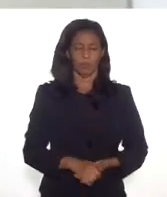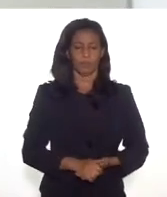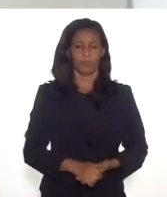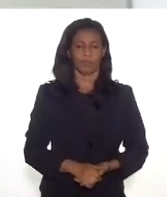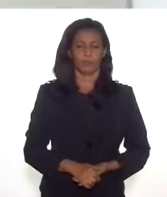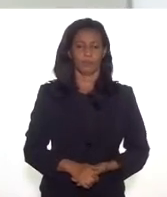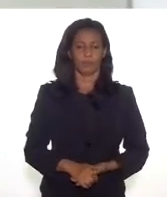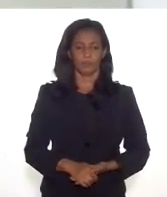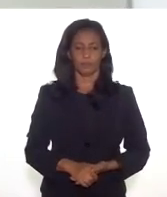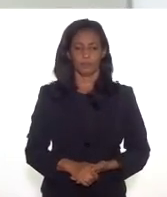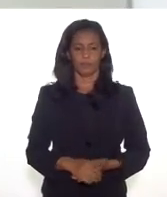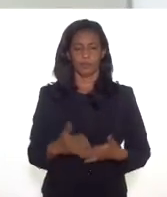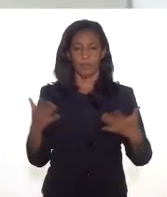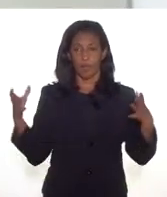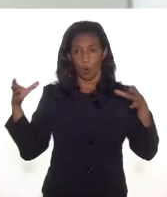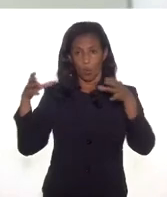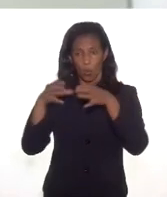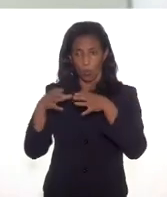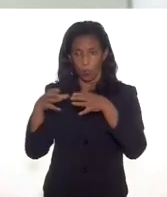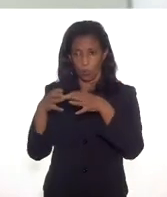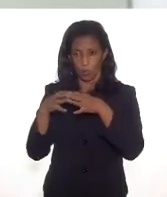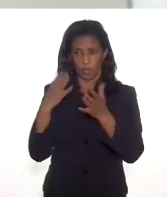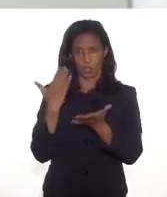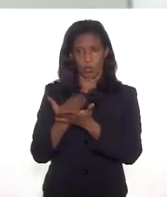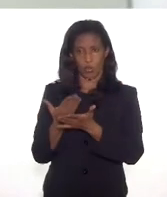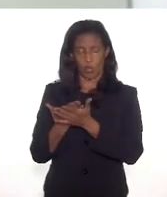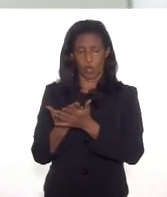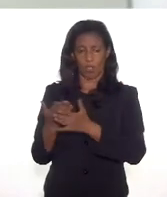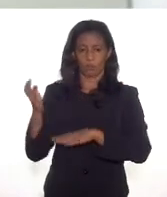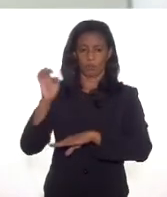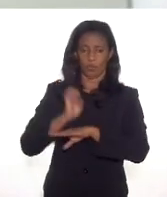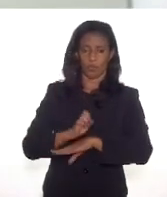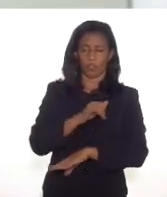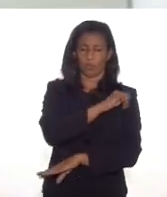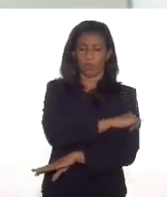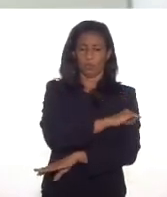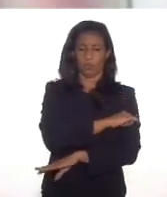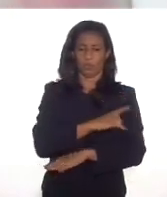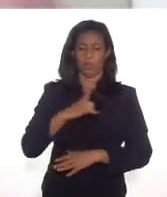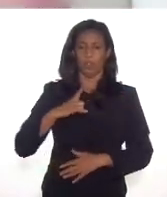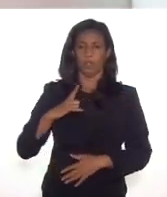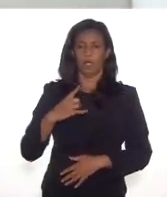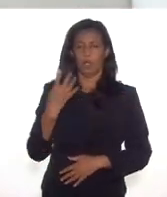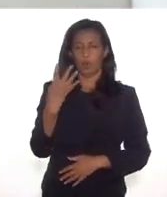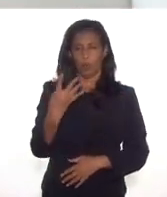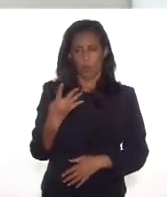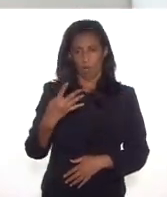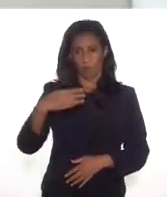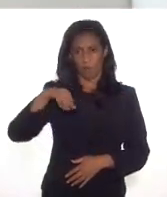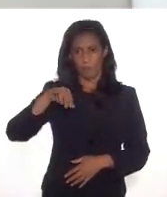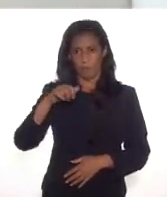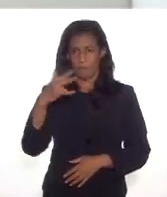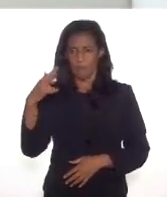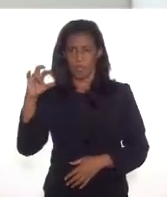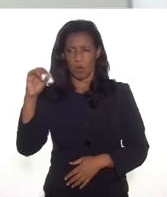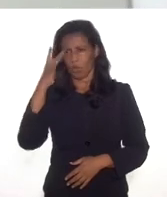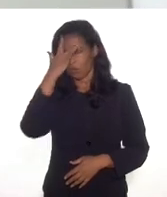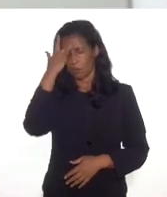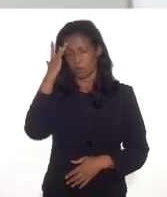destacar, a comunidade escolar do Estado do Rio de Janeiro tem cerca de 4 milhões de